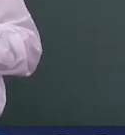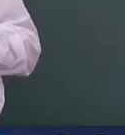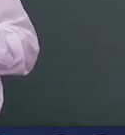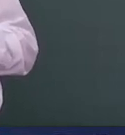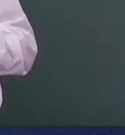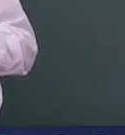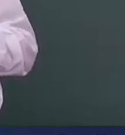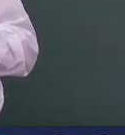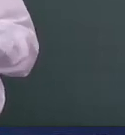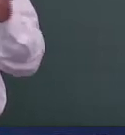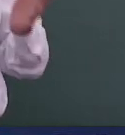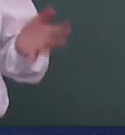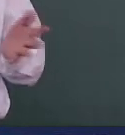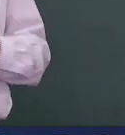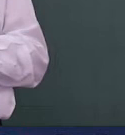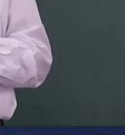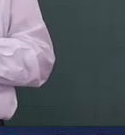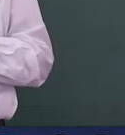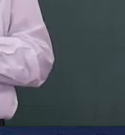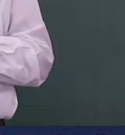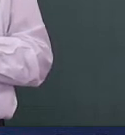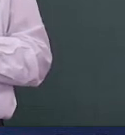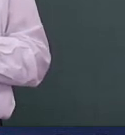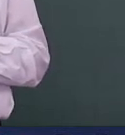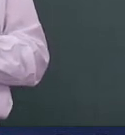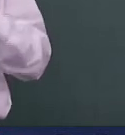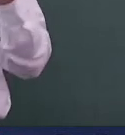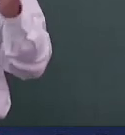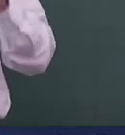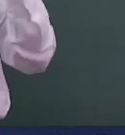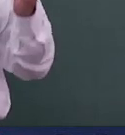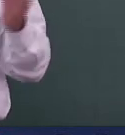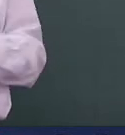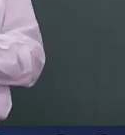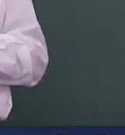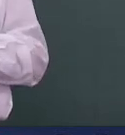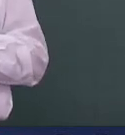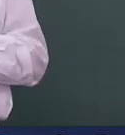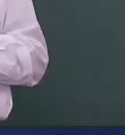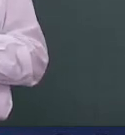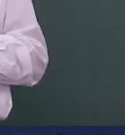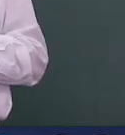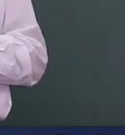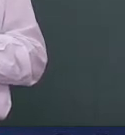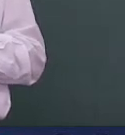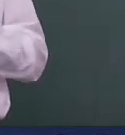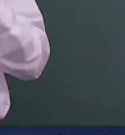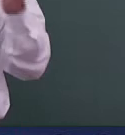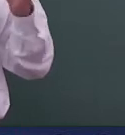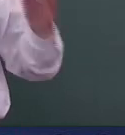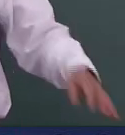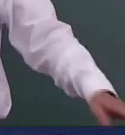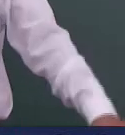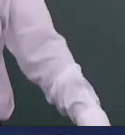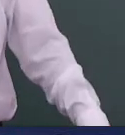é um organismo vivo. Tá? É uma proteína, um negócio estranho, coisa